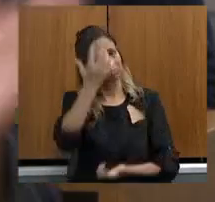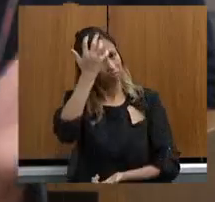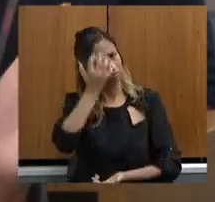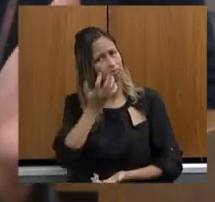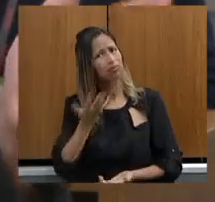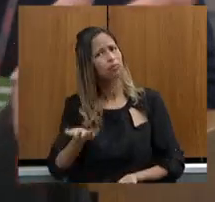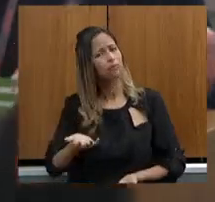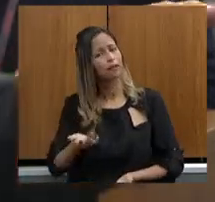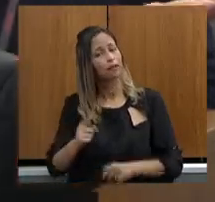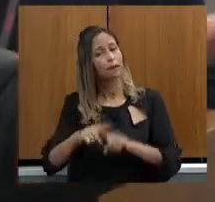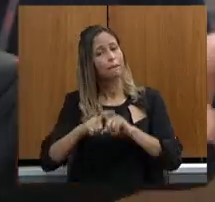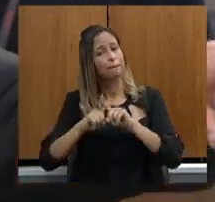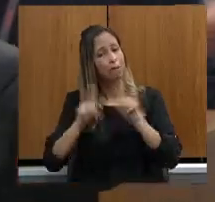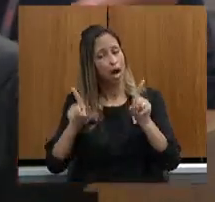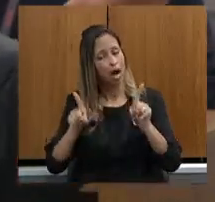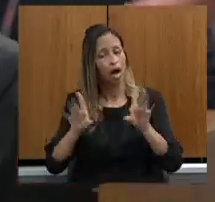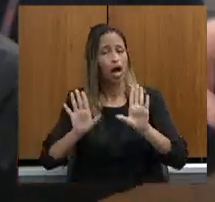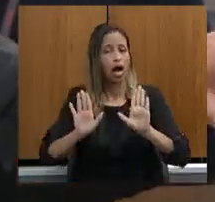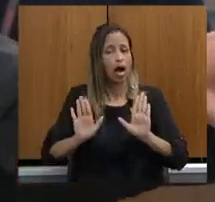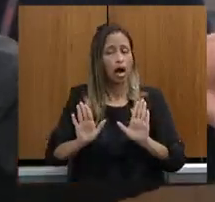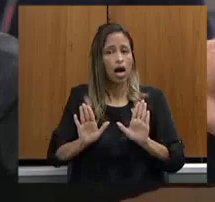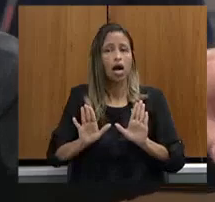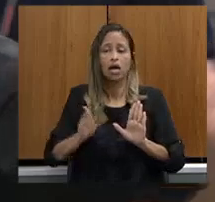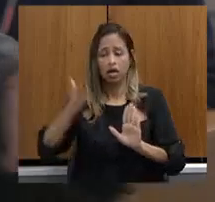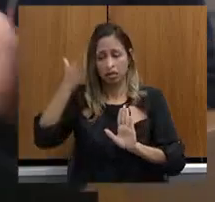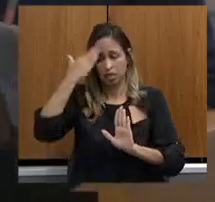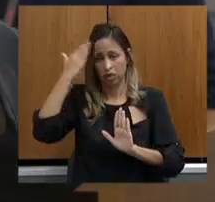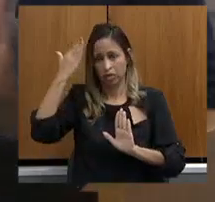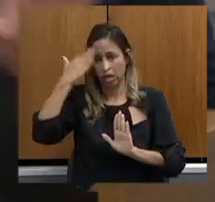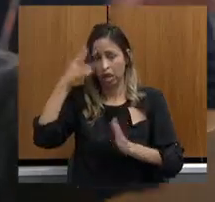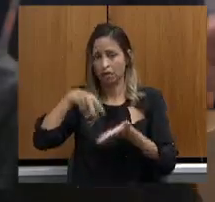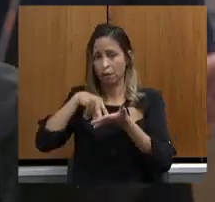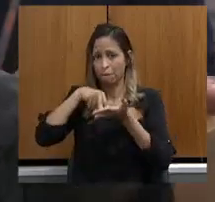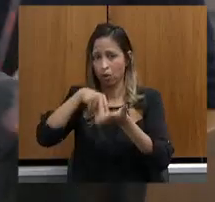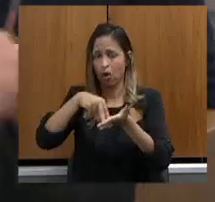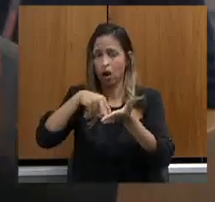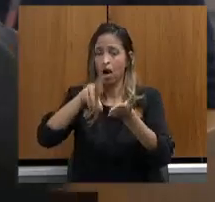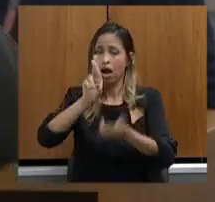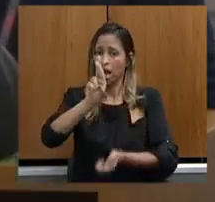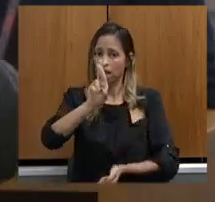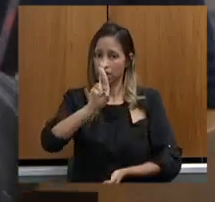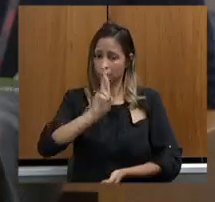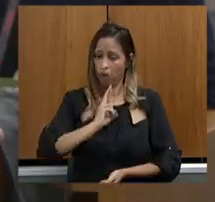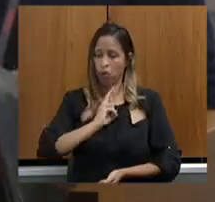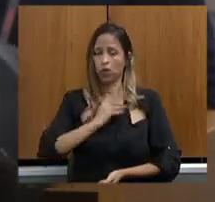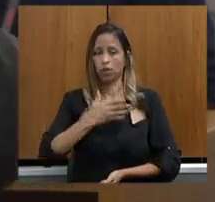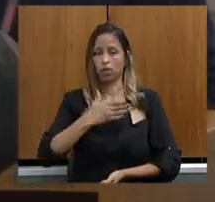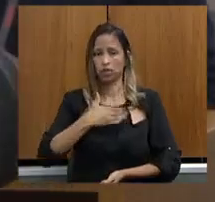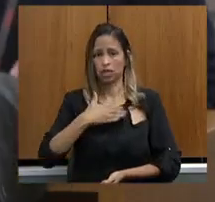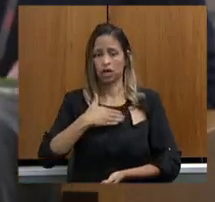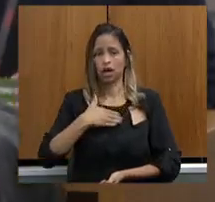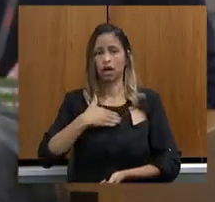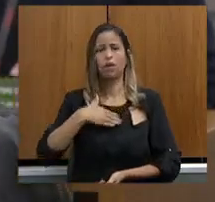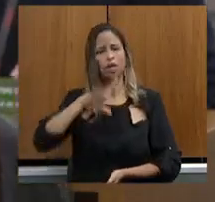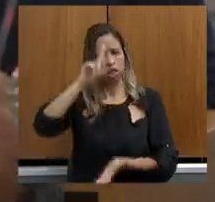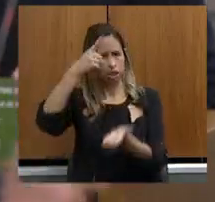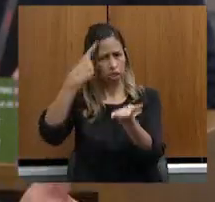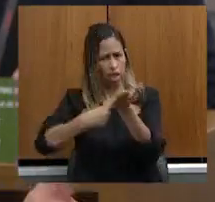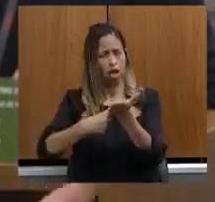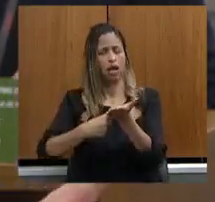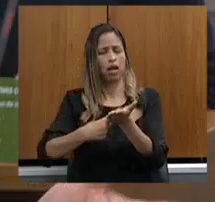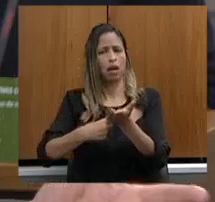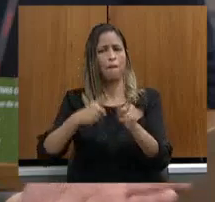mas vive aqui eu sei da sua posição sem sua resposta vai ser que isso tem os compromitentes